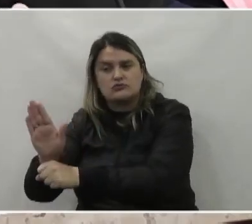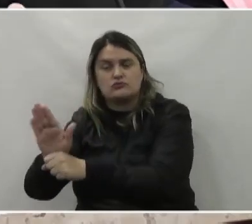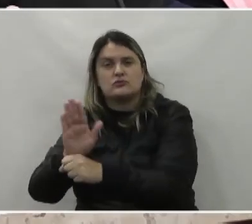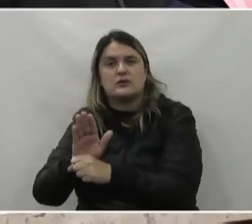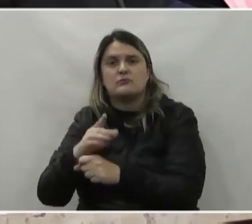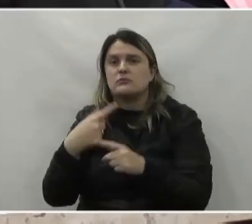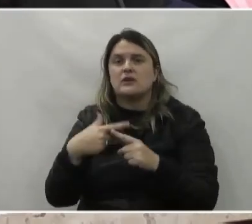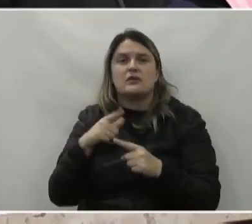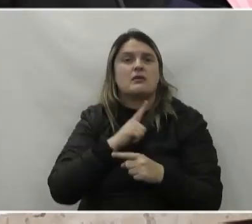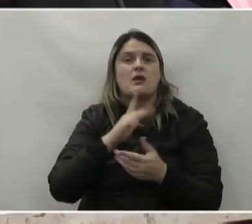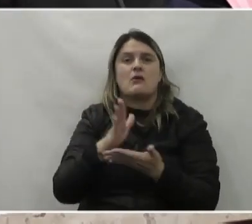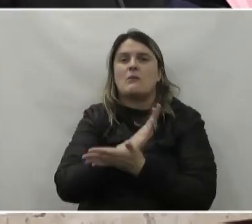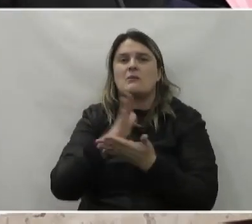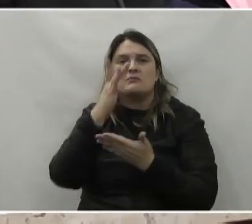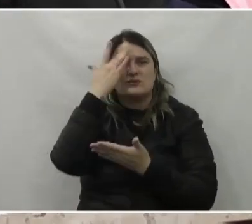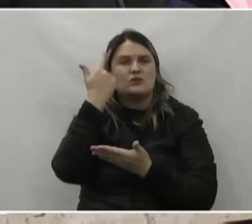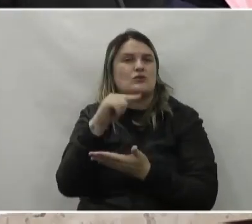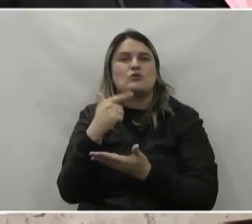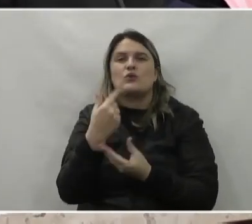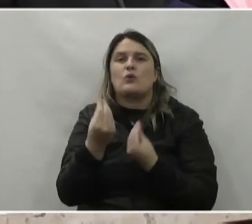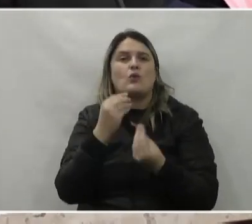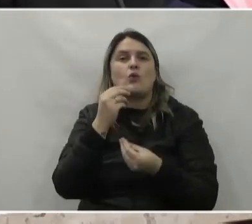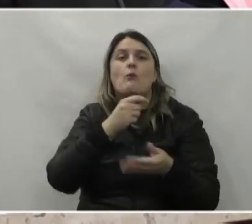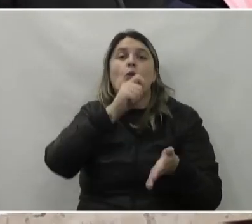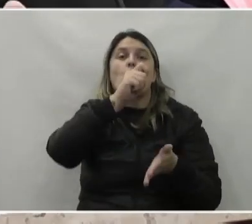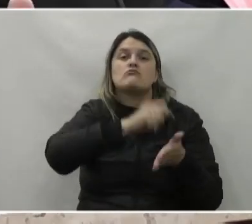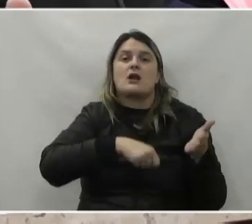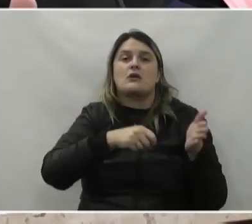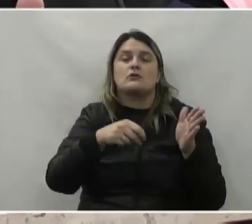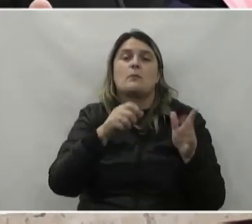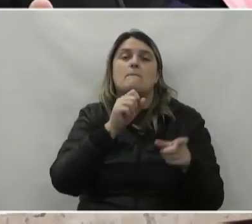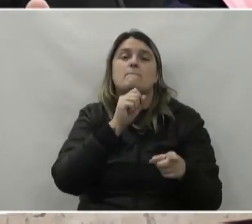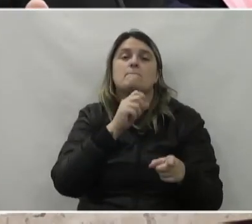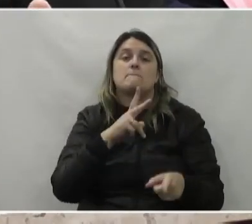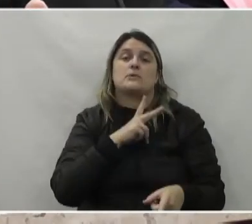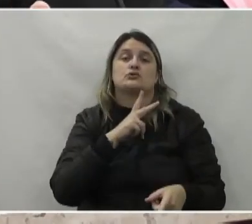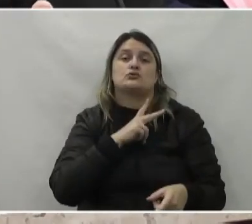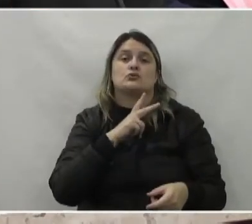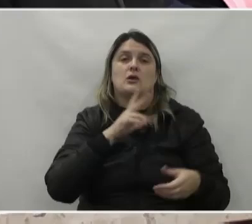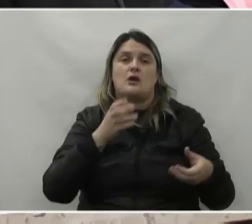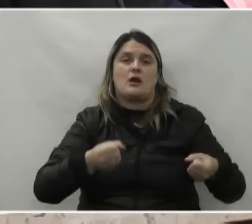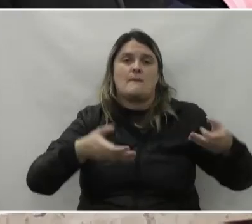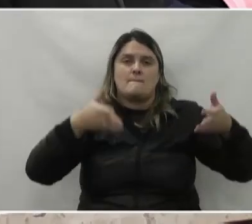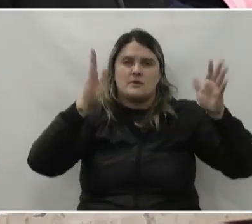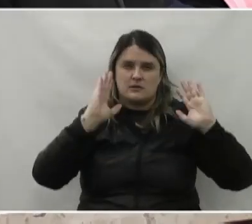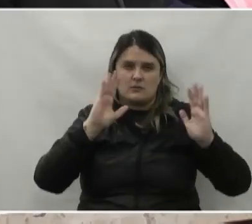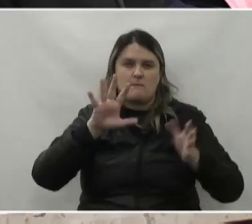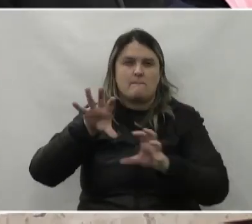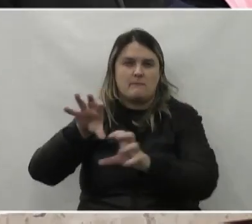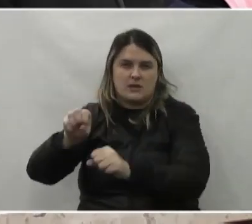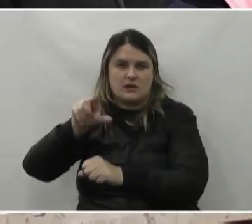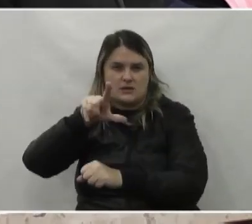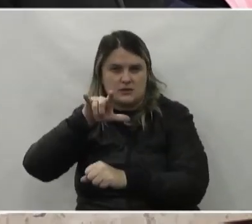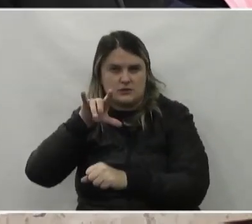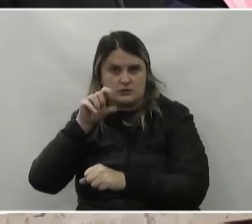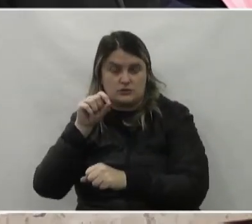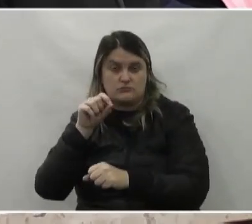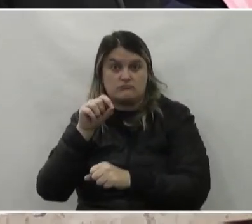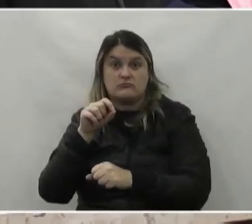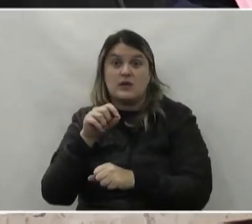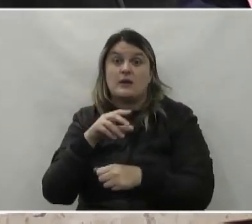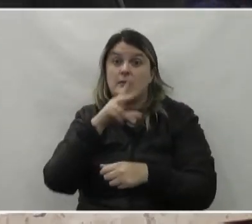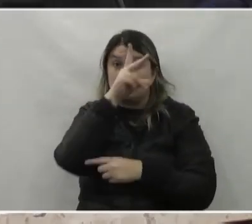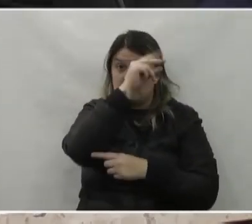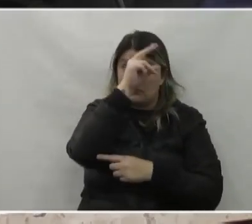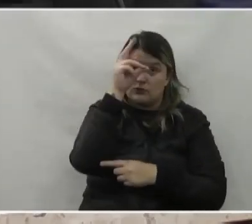aonde pôr, né? Vamos dar o devido fim que esse entulho